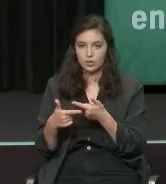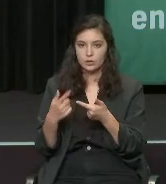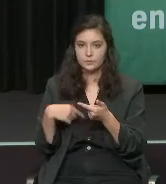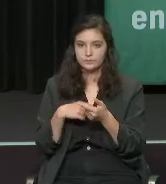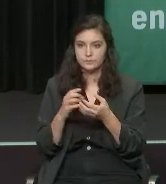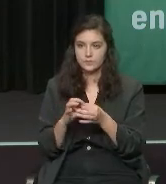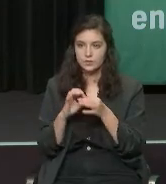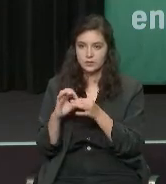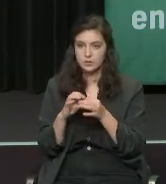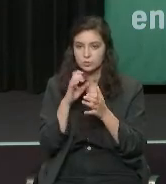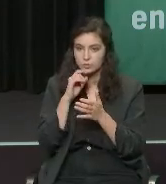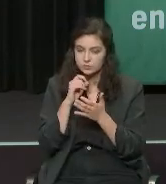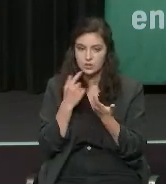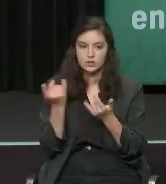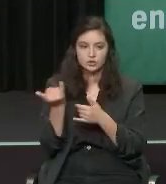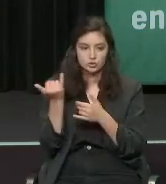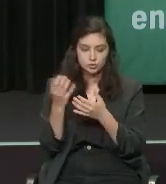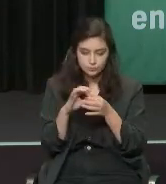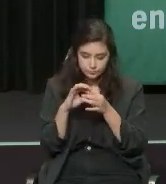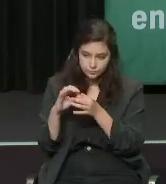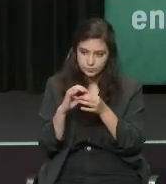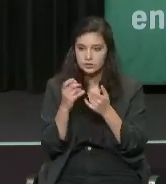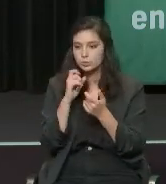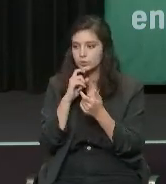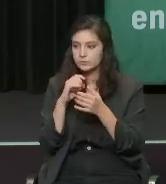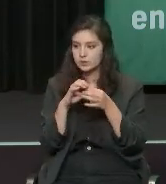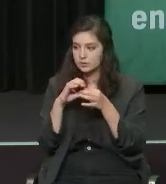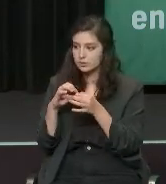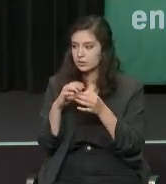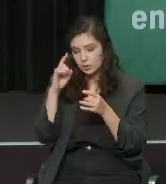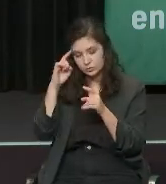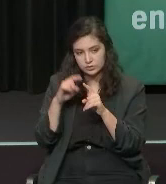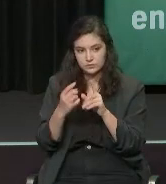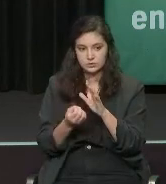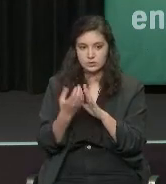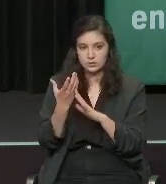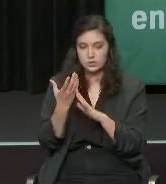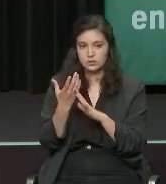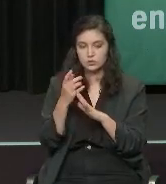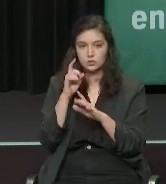estas capacidades, estas instituições e estas competências para criar um